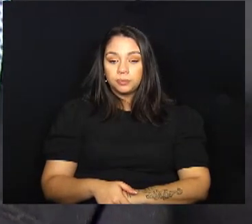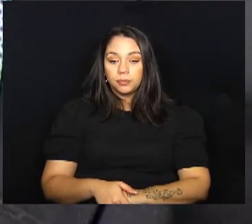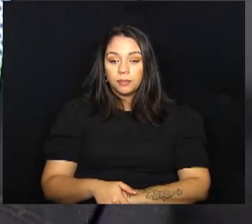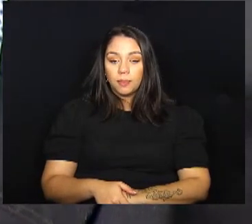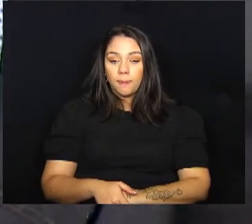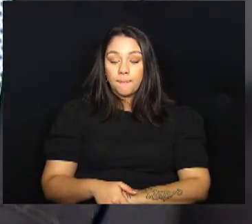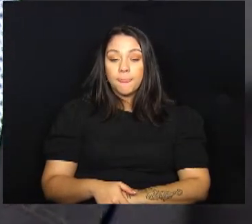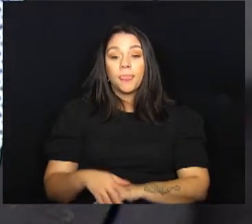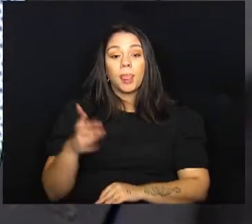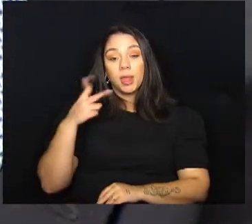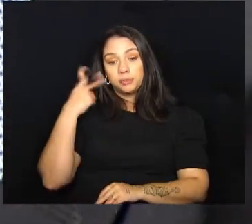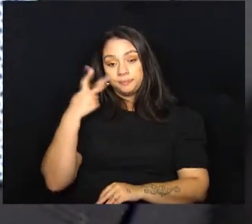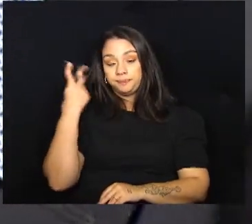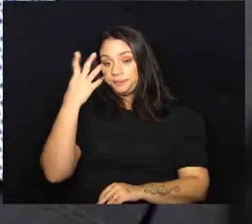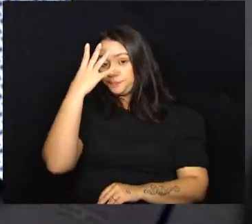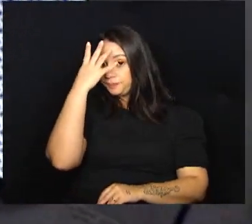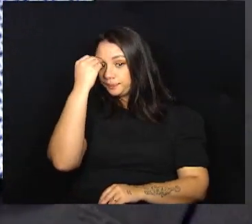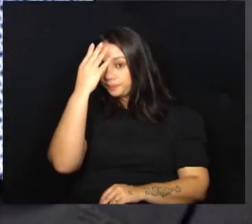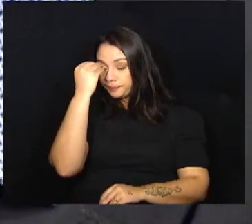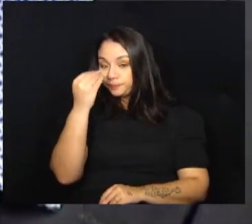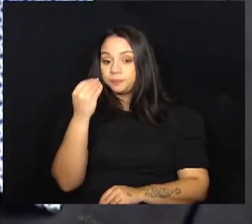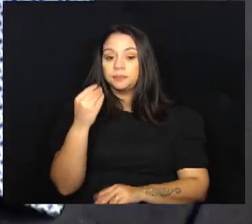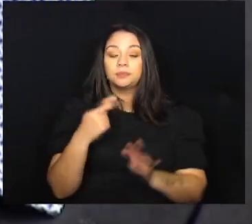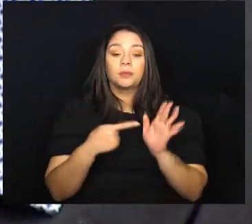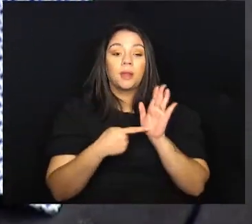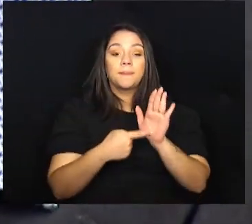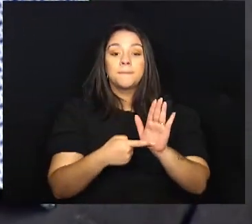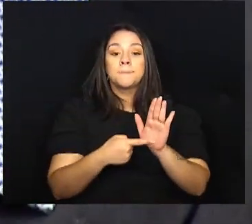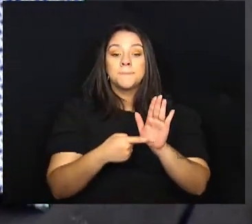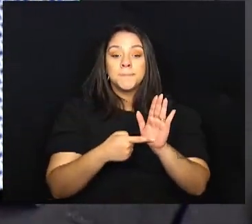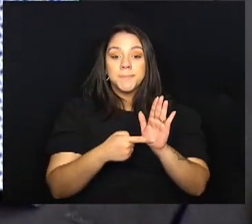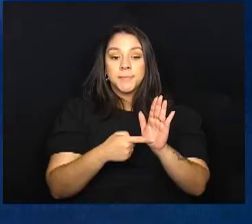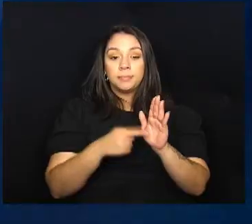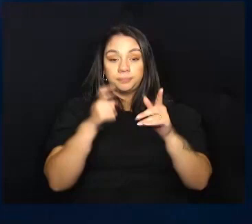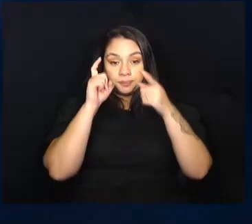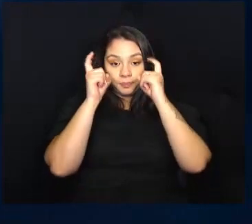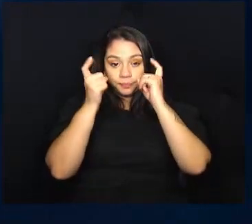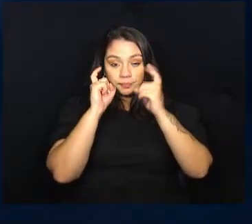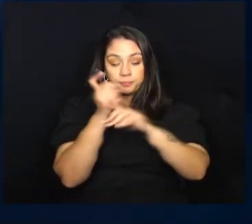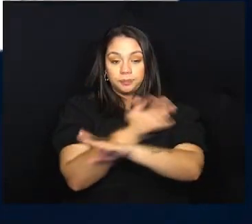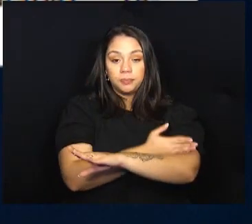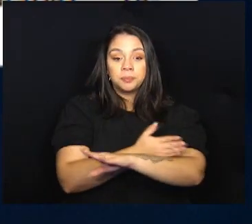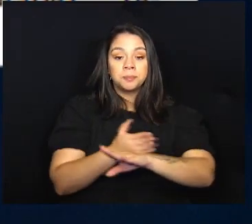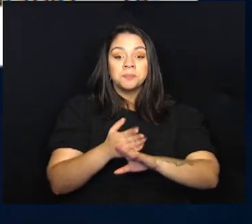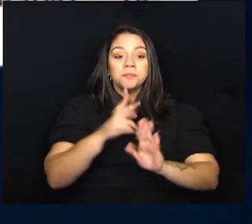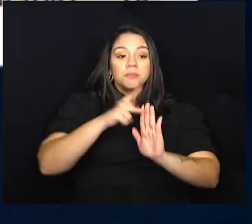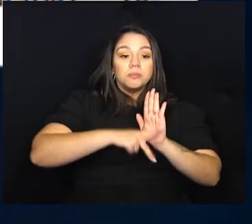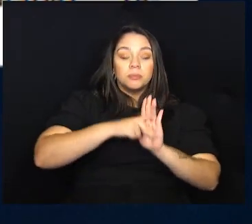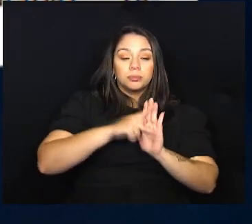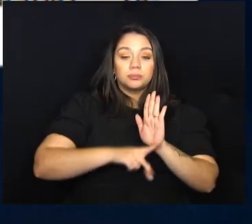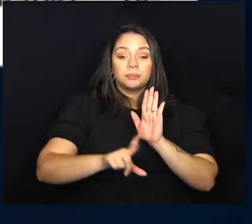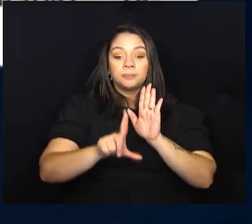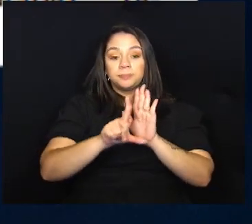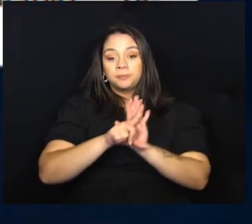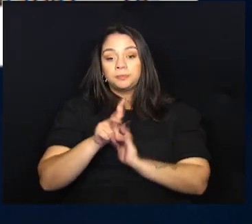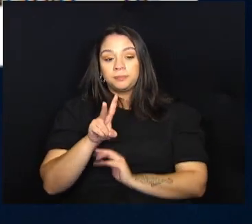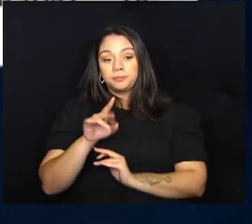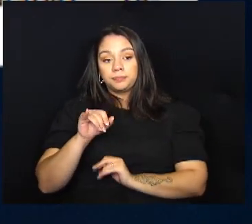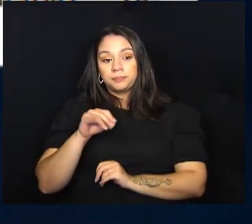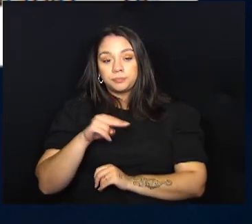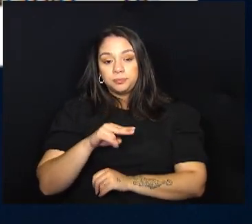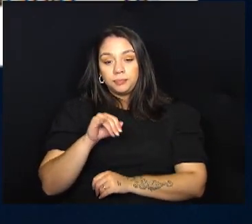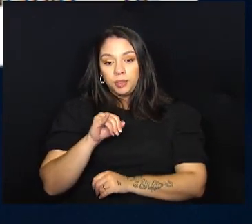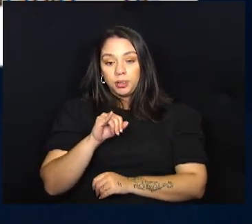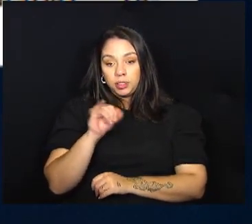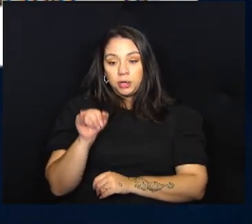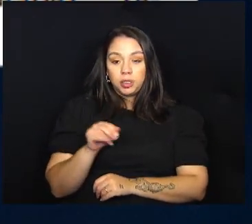O vereador Jair da Farmácia apresentou durante reunião ordinária o projeto de lei Vini Júnior, de combate